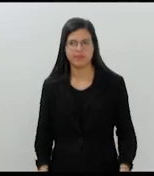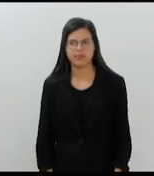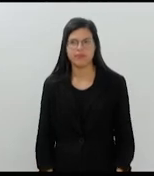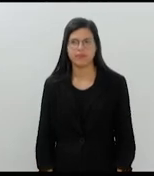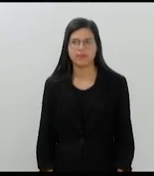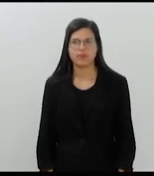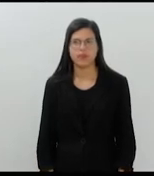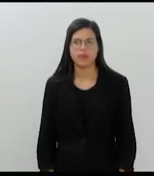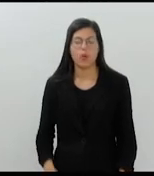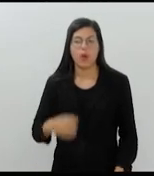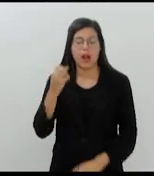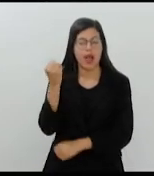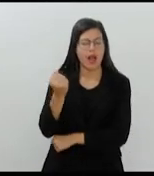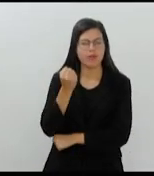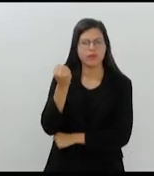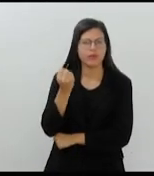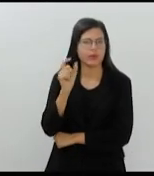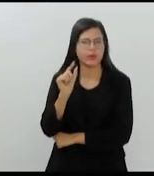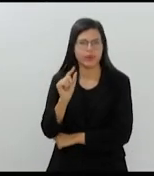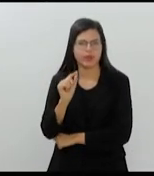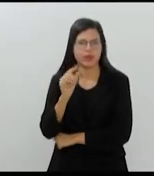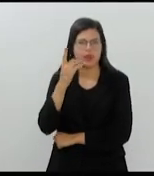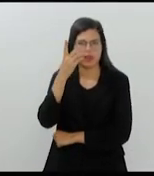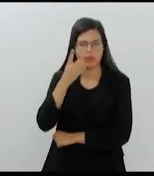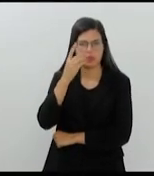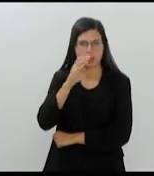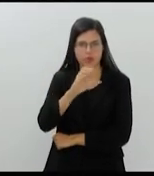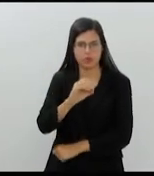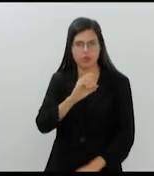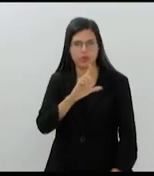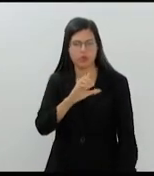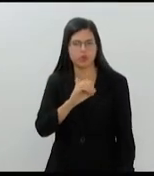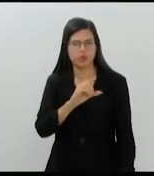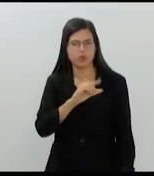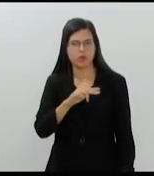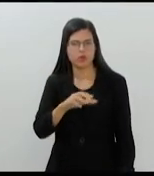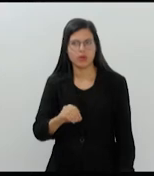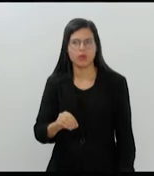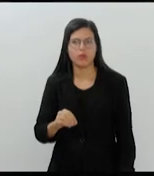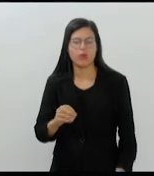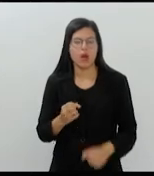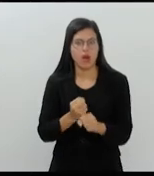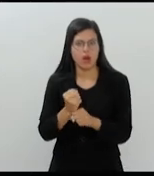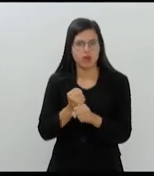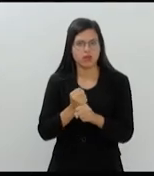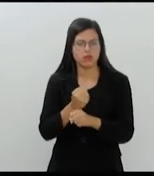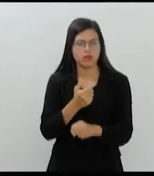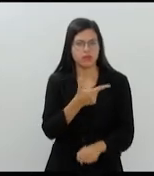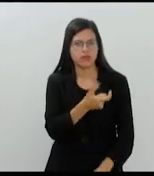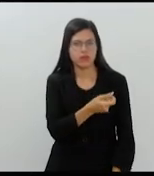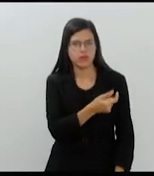E o mais grave, deputado Cozzolino, que em 2022,